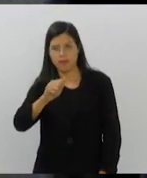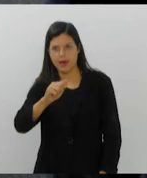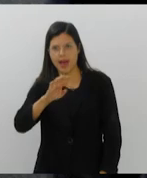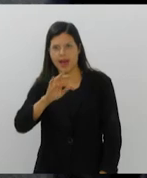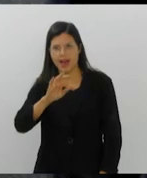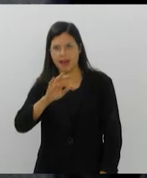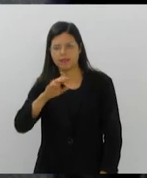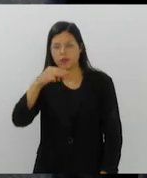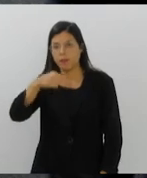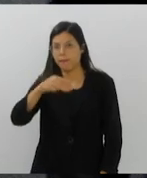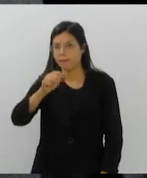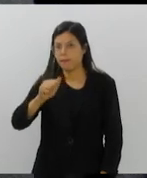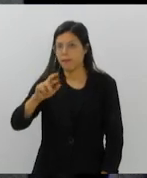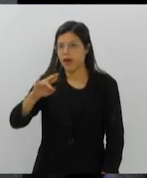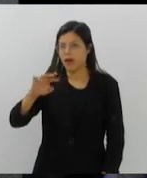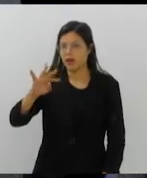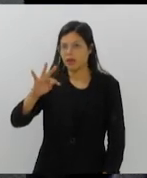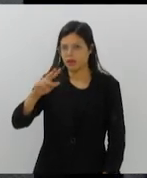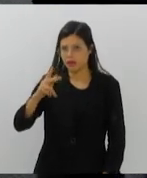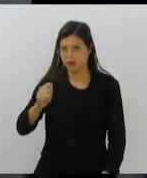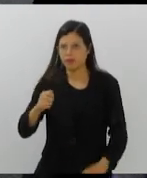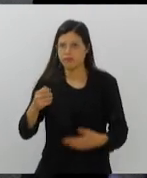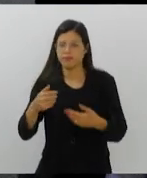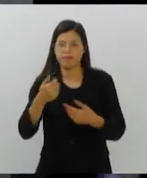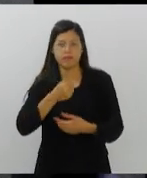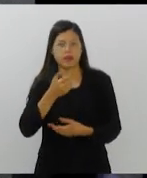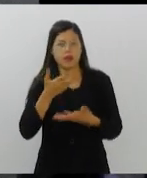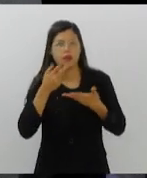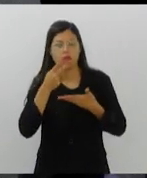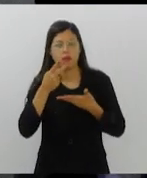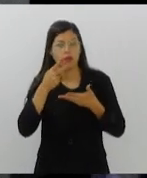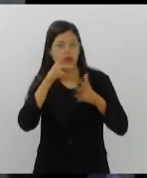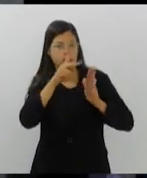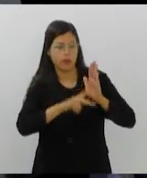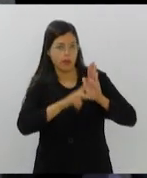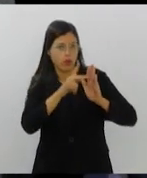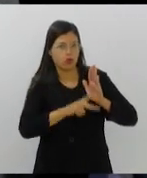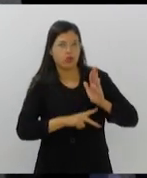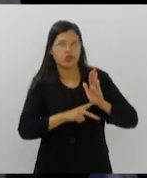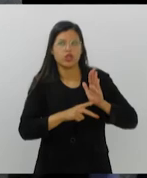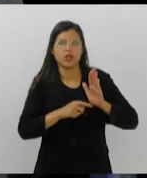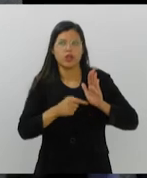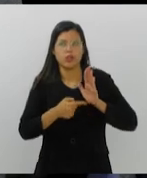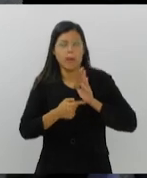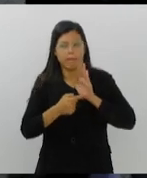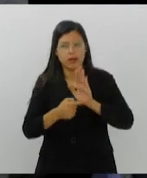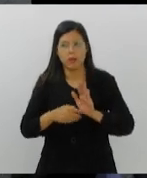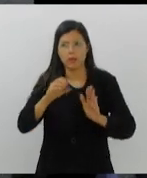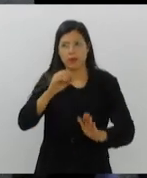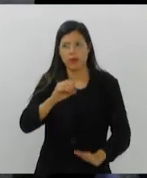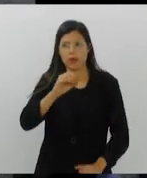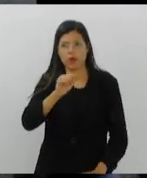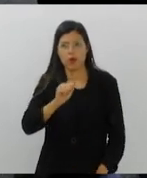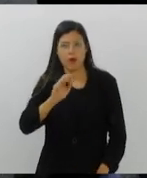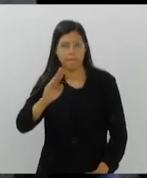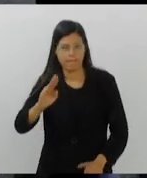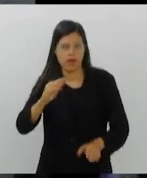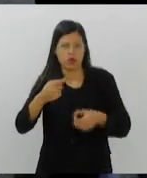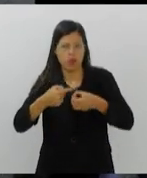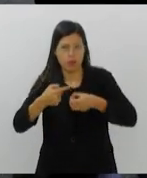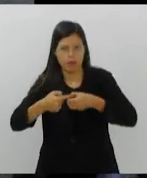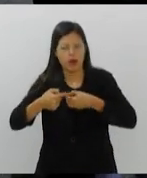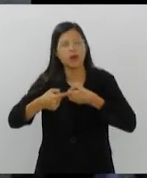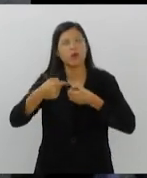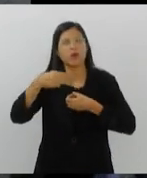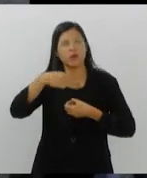dizer que esse projeto foi apresentado pela OAB seccional do bairro do Meyer e